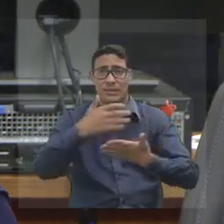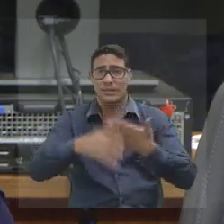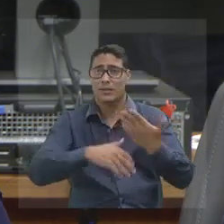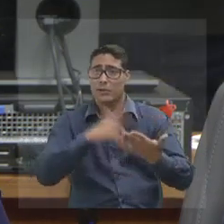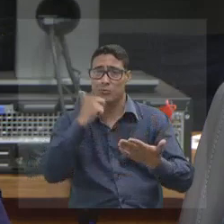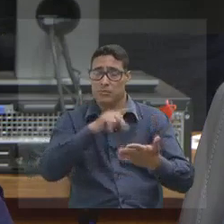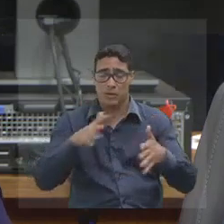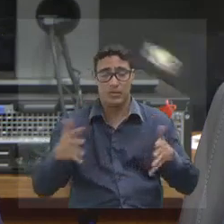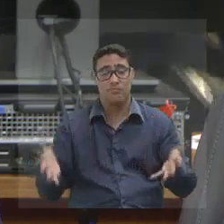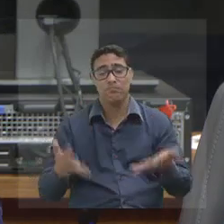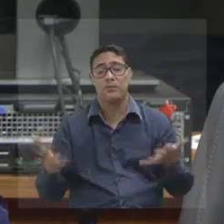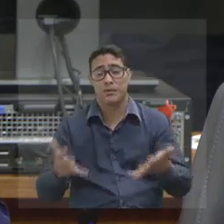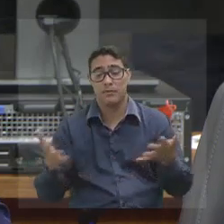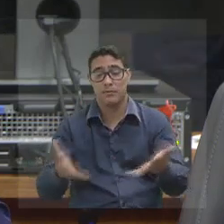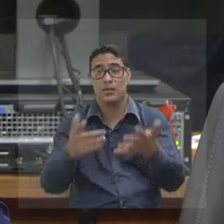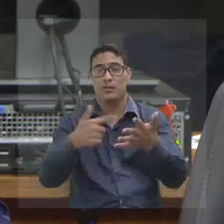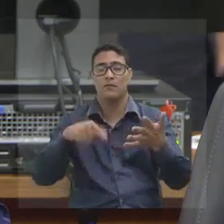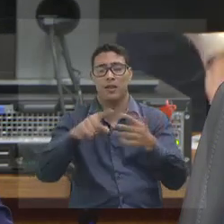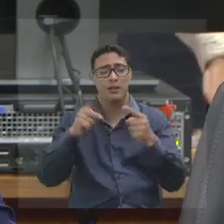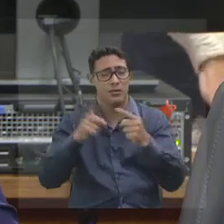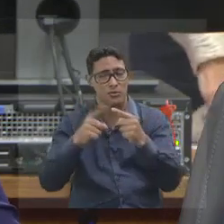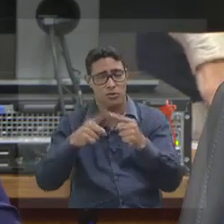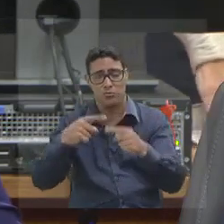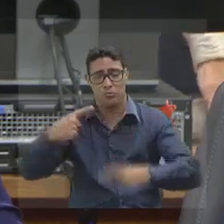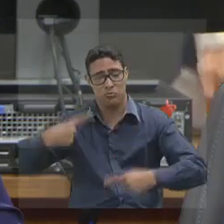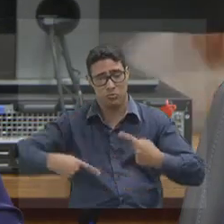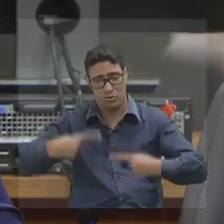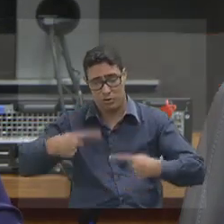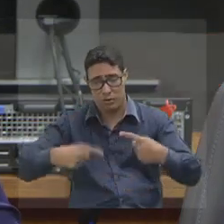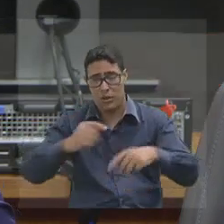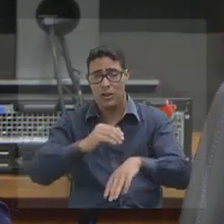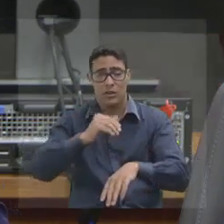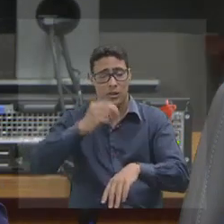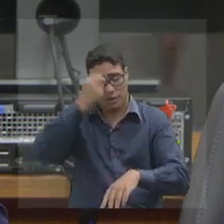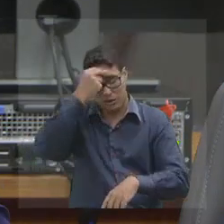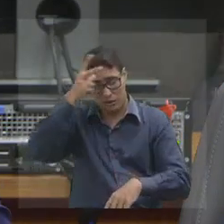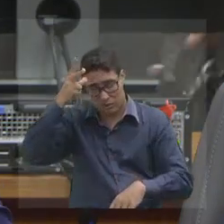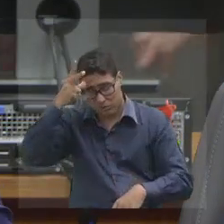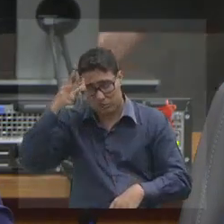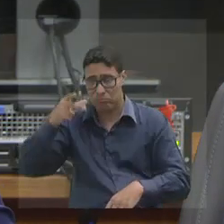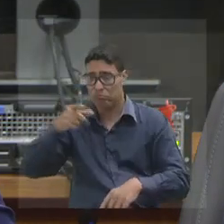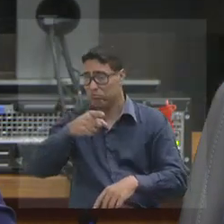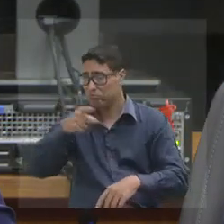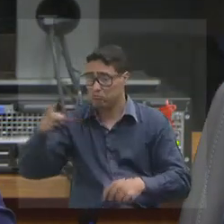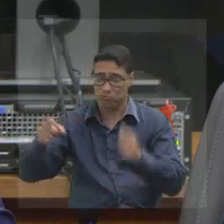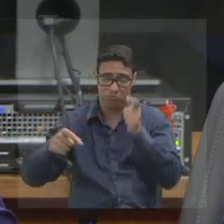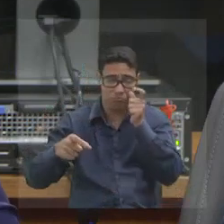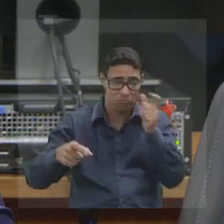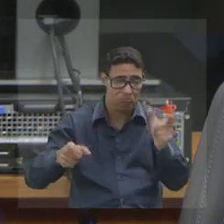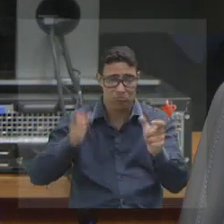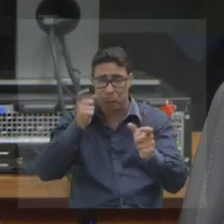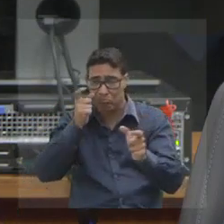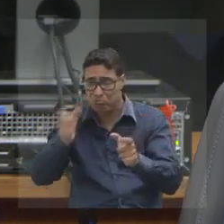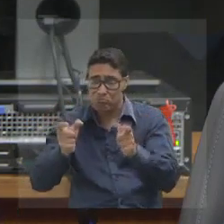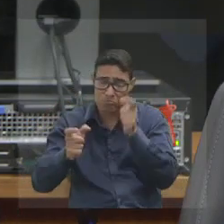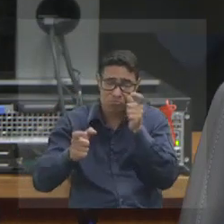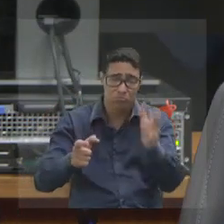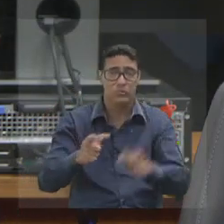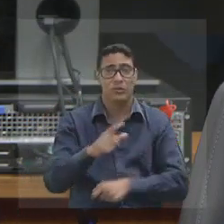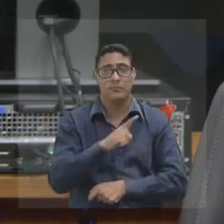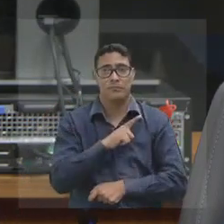incentivar né esse tipo de política que os municípios estão muito interessados né então assim a minha pergunta